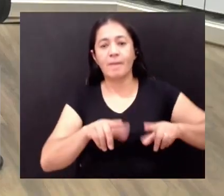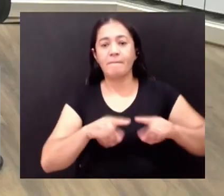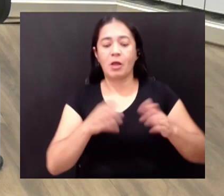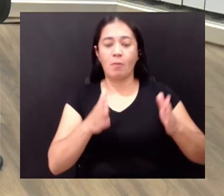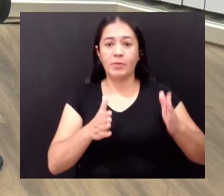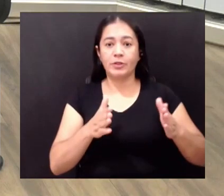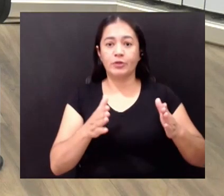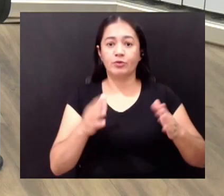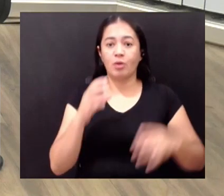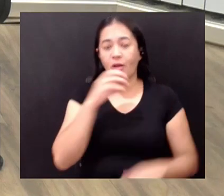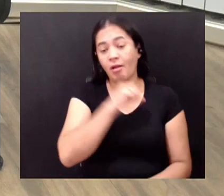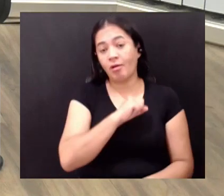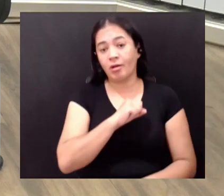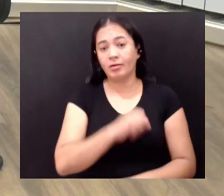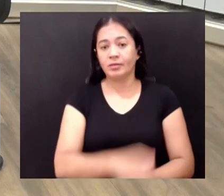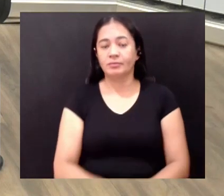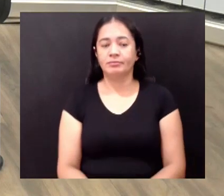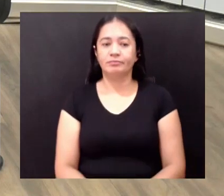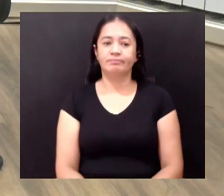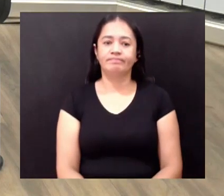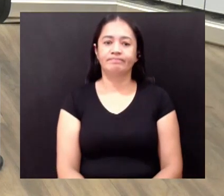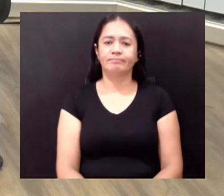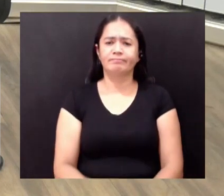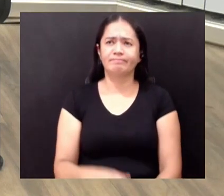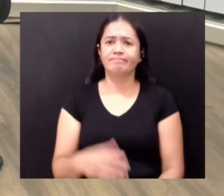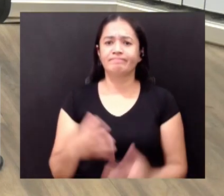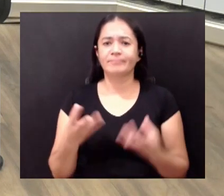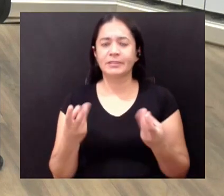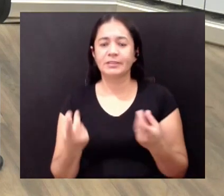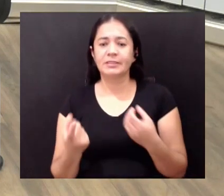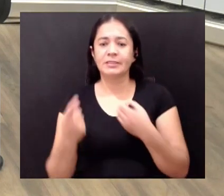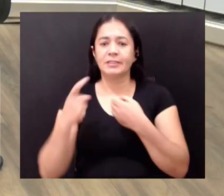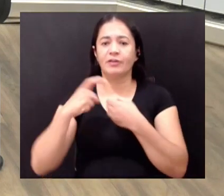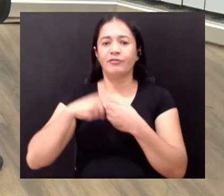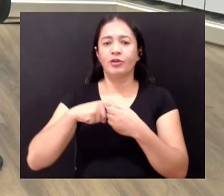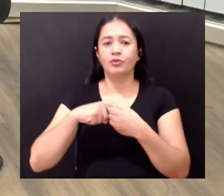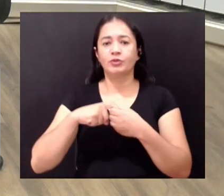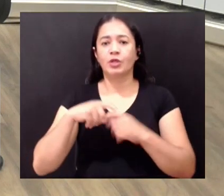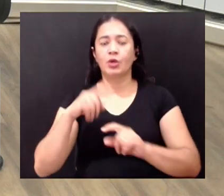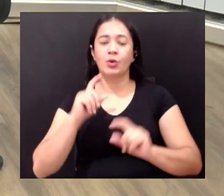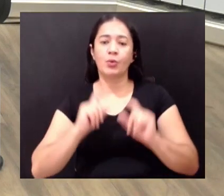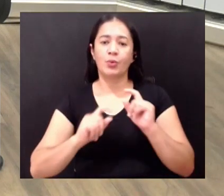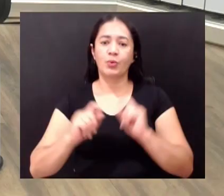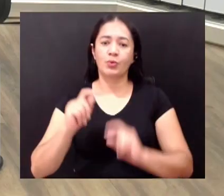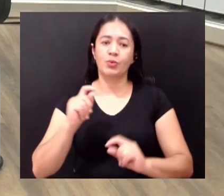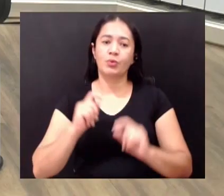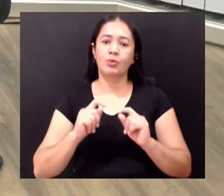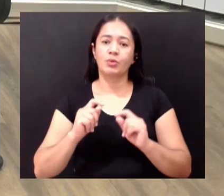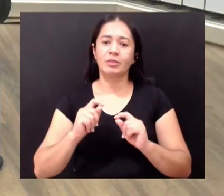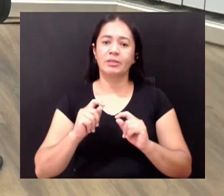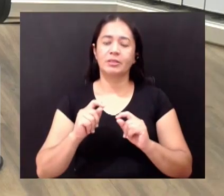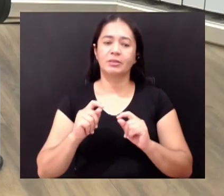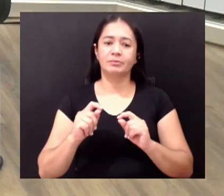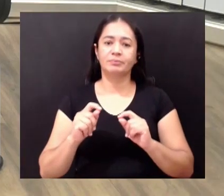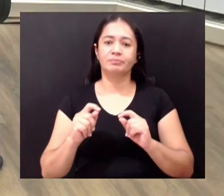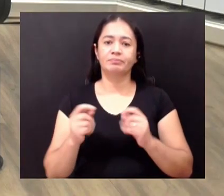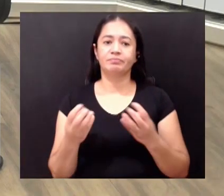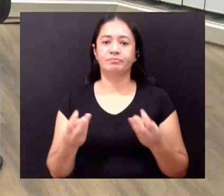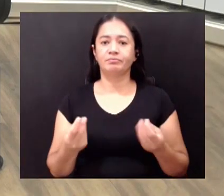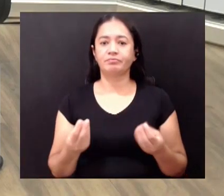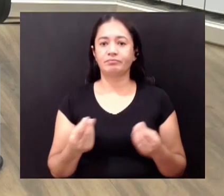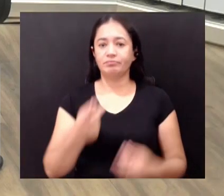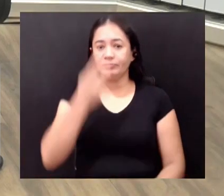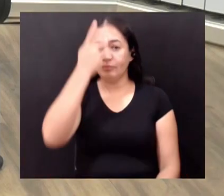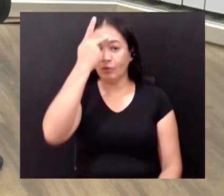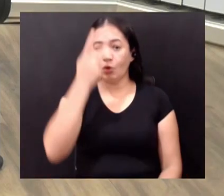Essa retomada, a gente pode considerar que ela vem muito por conta do perfil